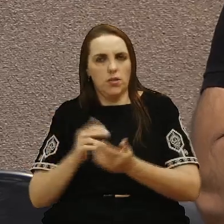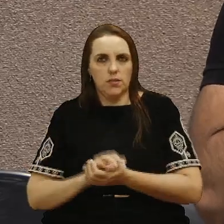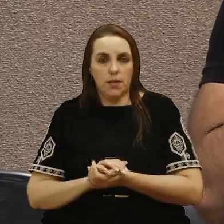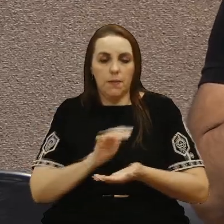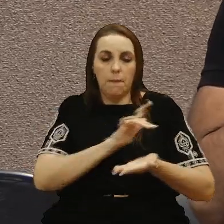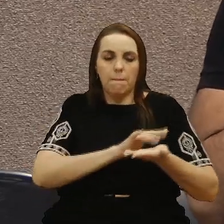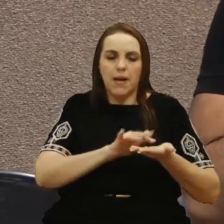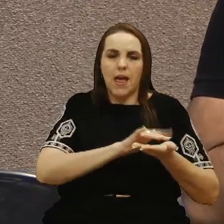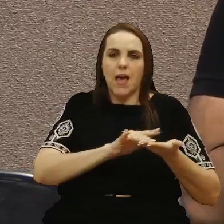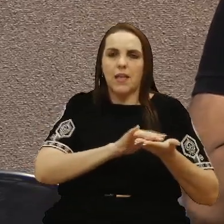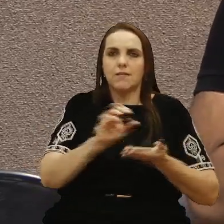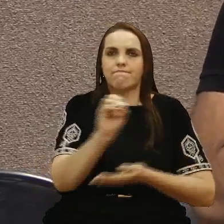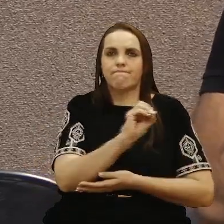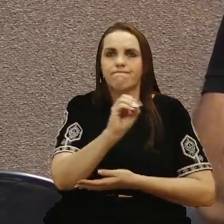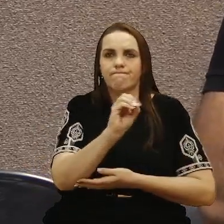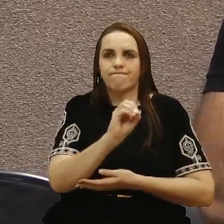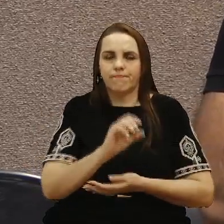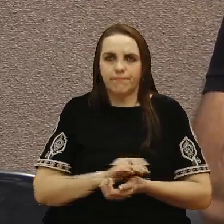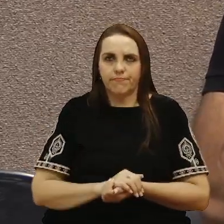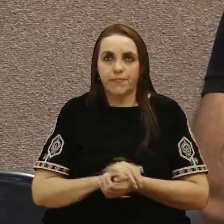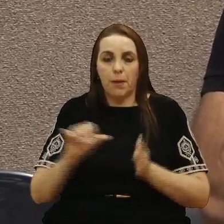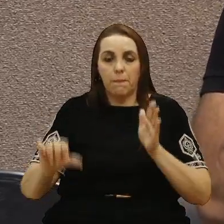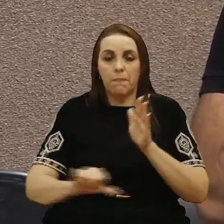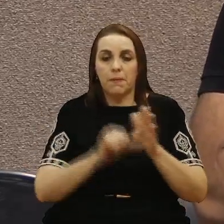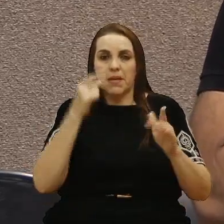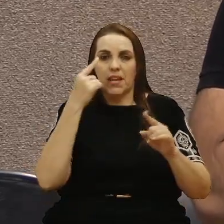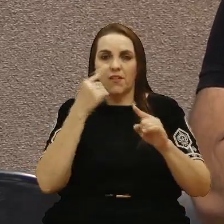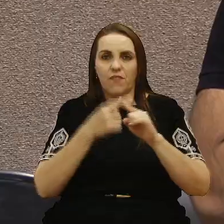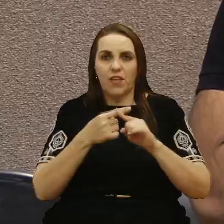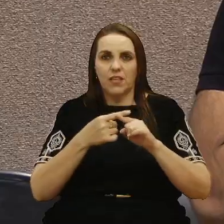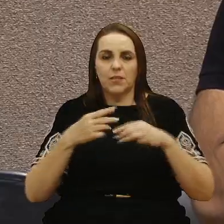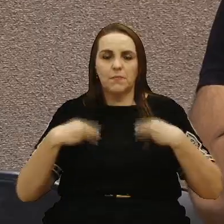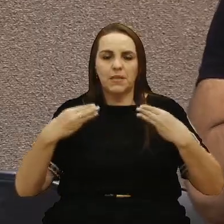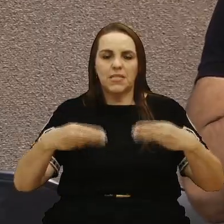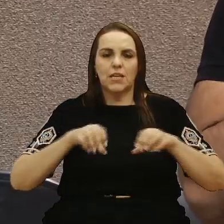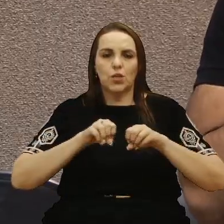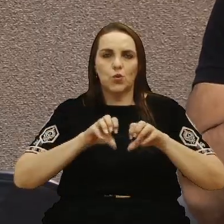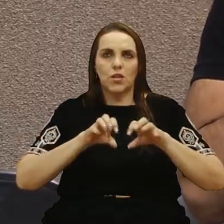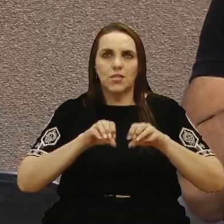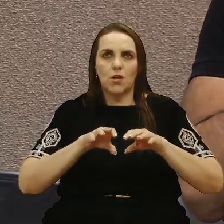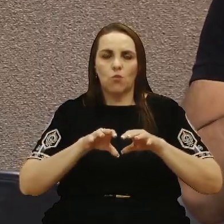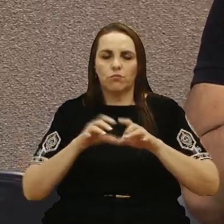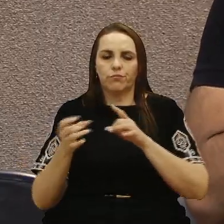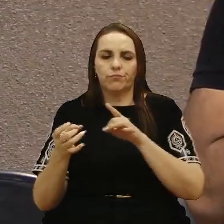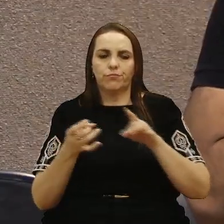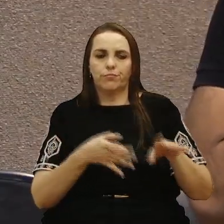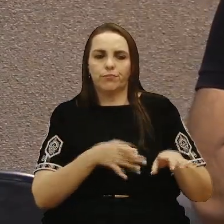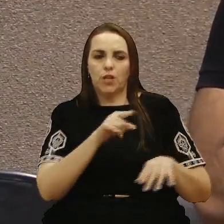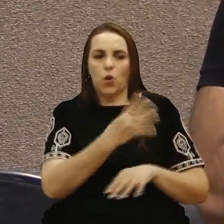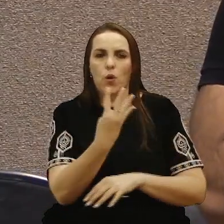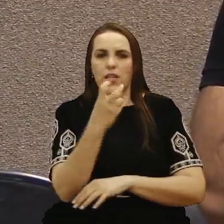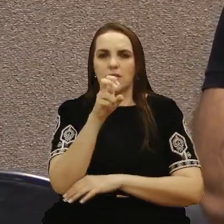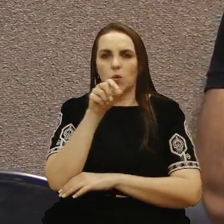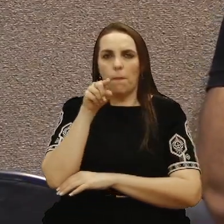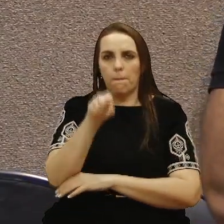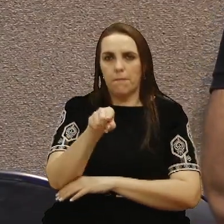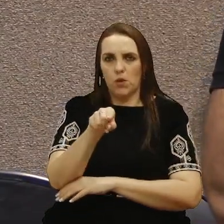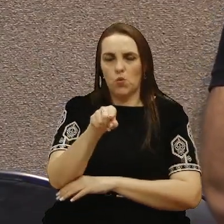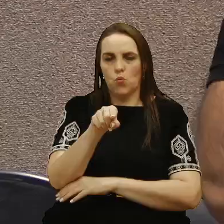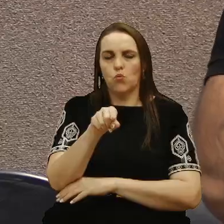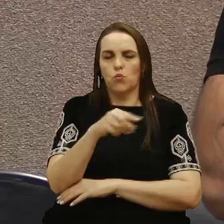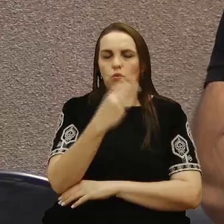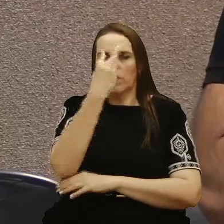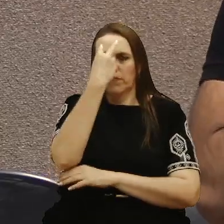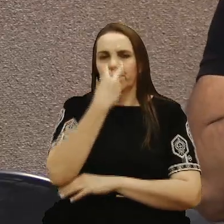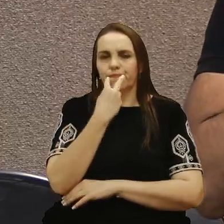Braille zero. Pela primeira vez, MEC deixa 45 mil deficientes